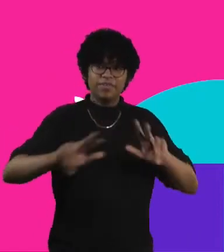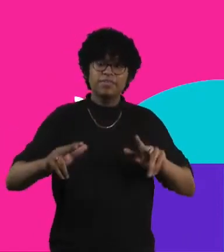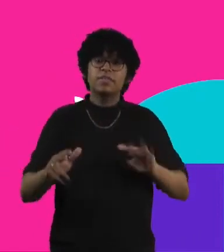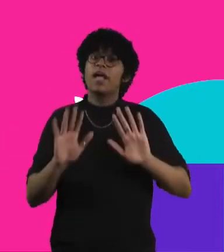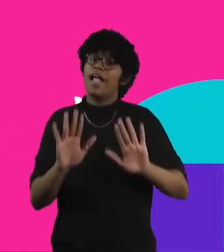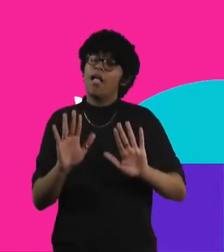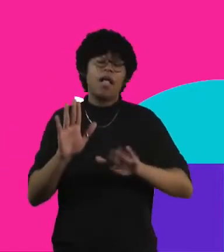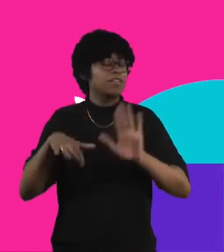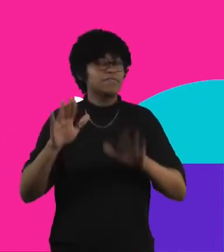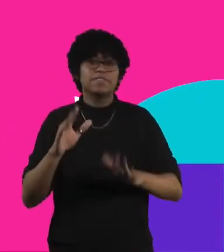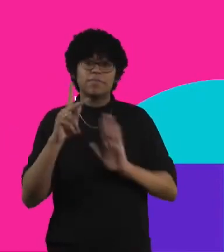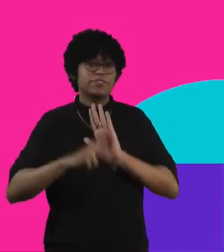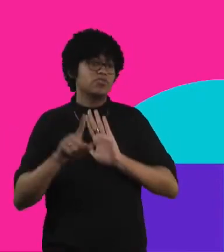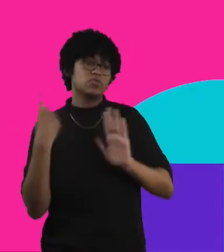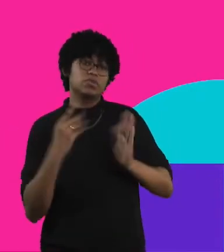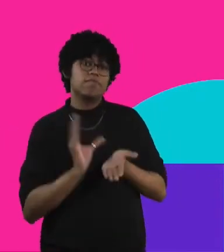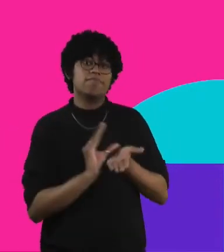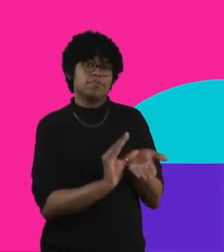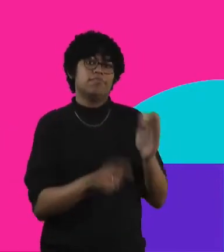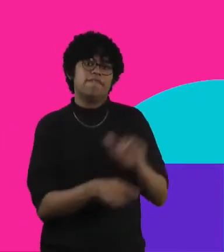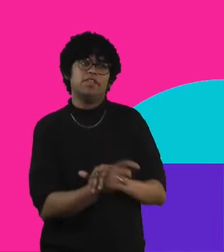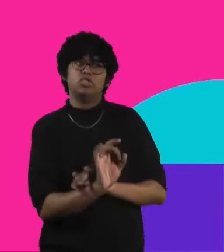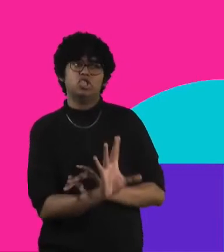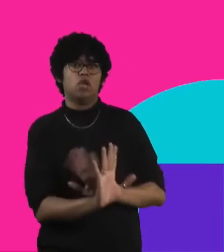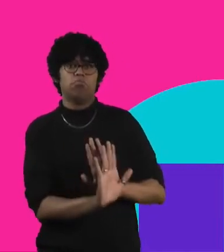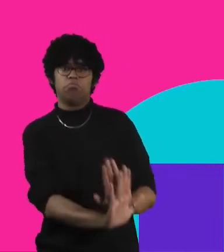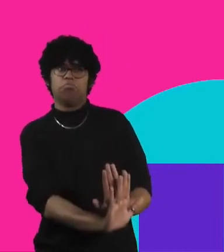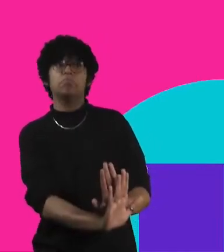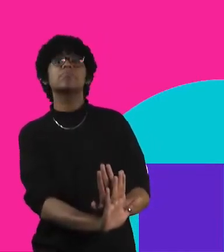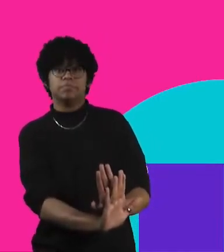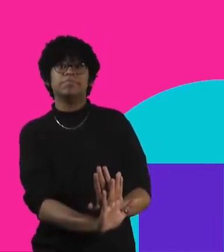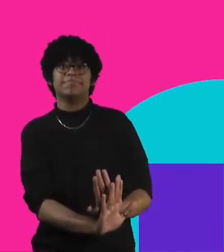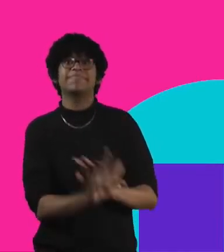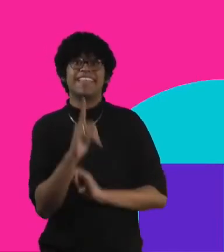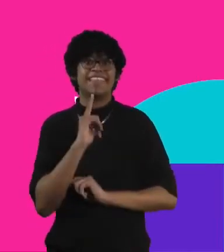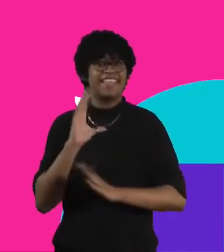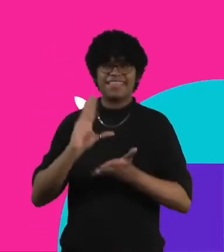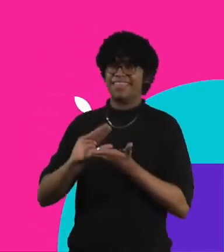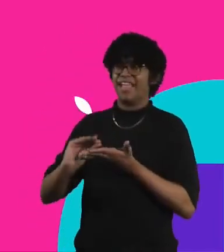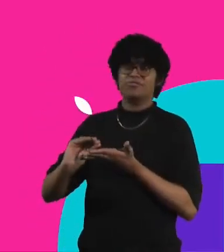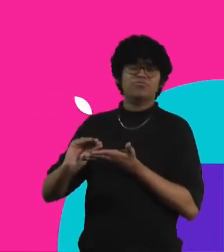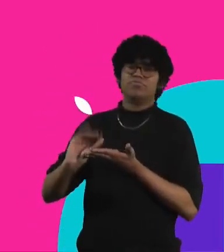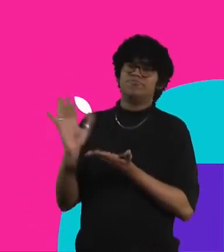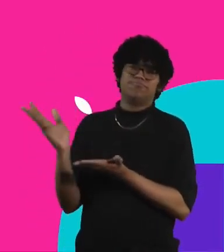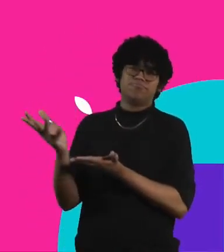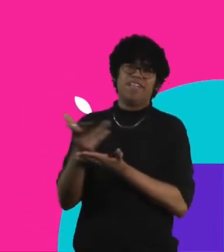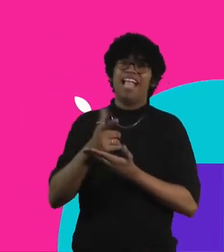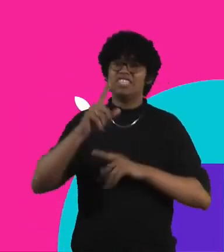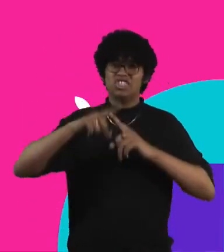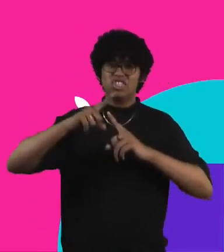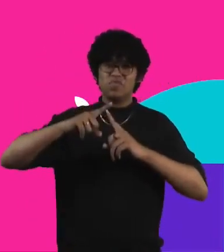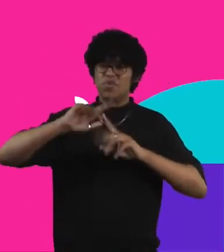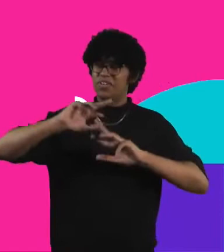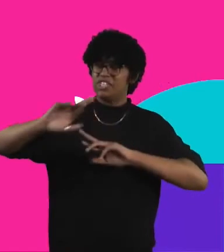só financiamos. Isso gera para nós uma infinidade de fontes de dados e métodos de coleta de dados diferenciados, o